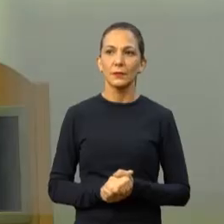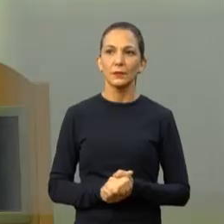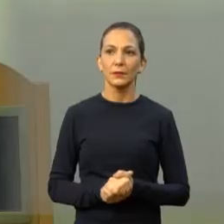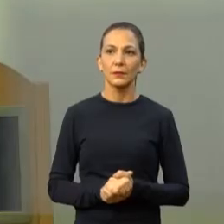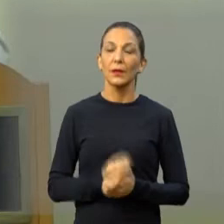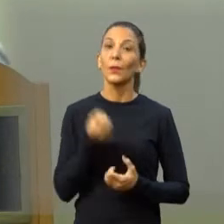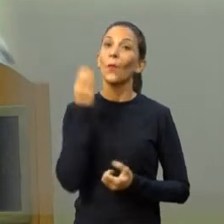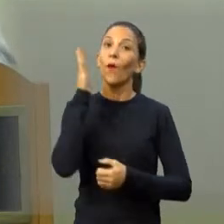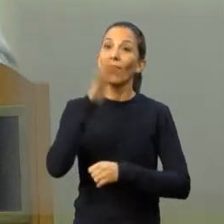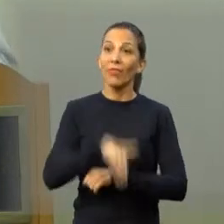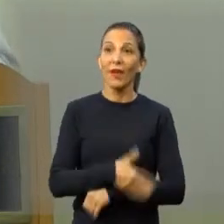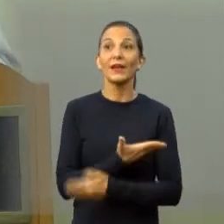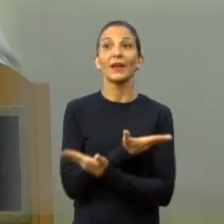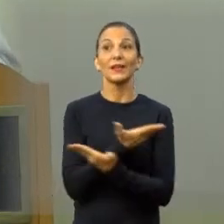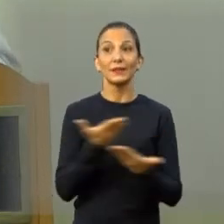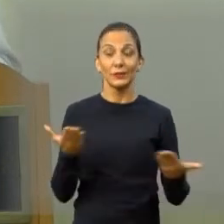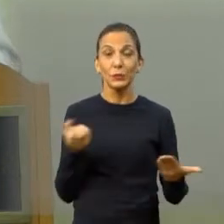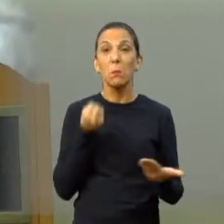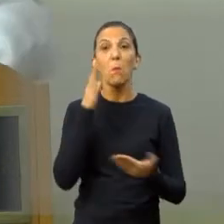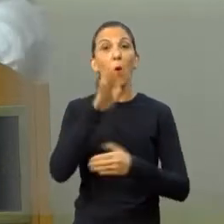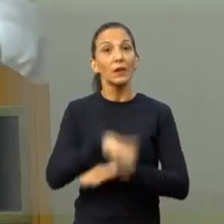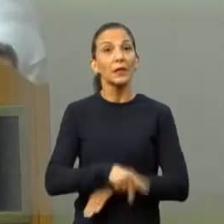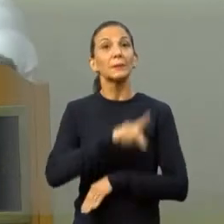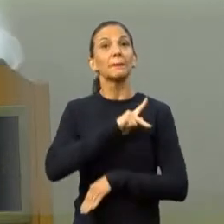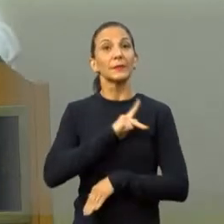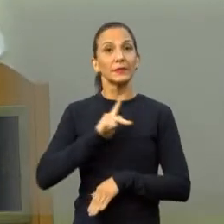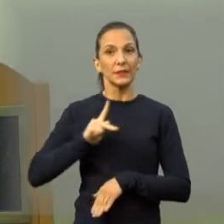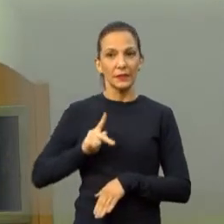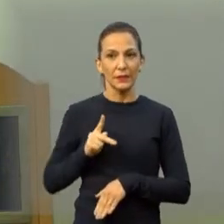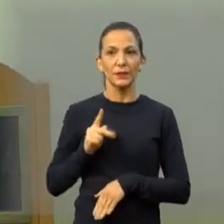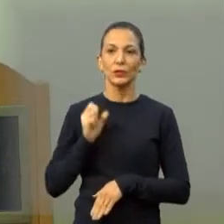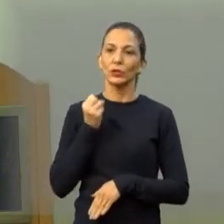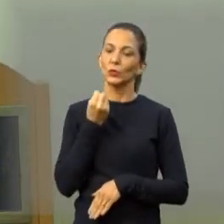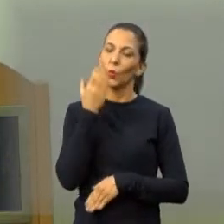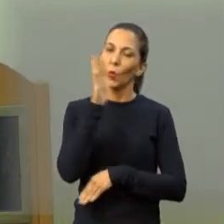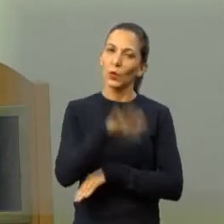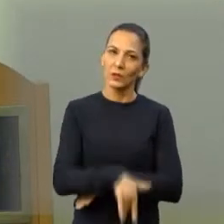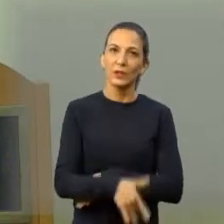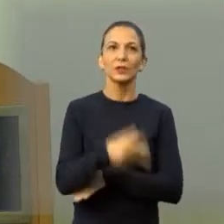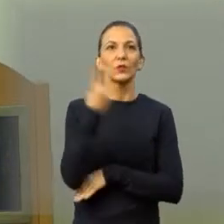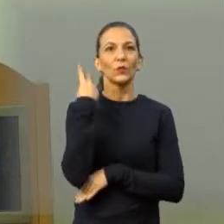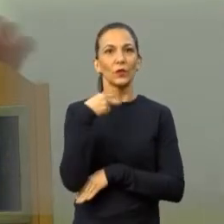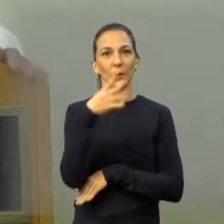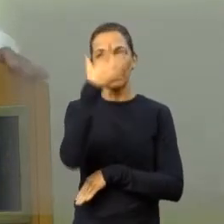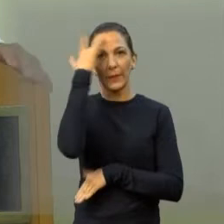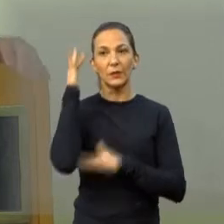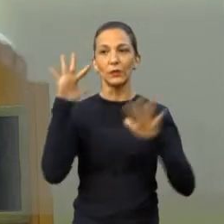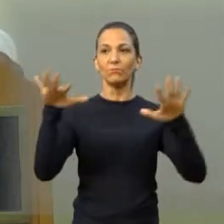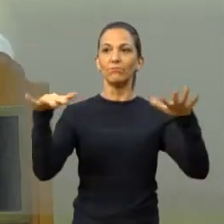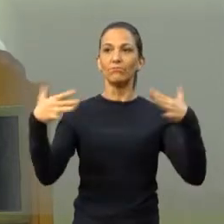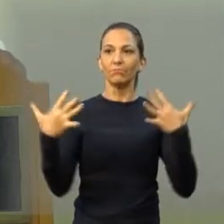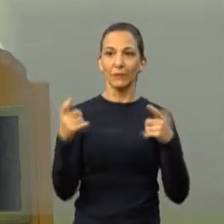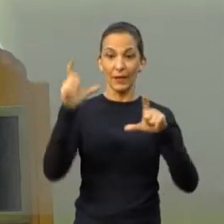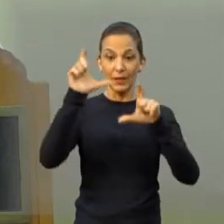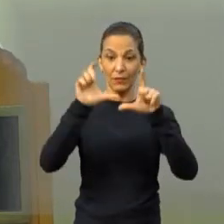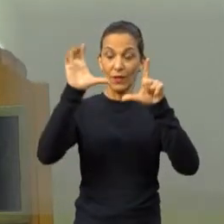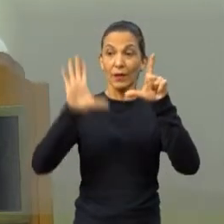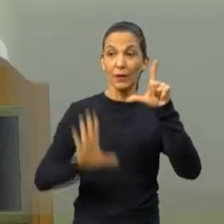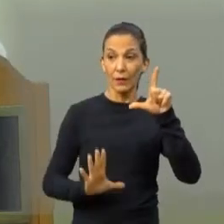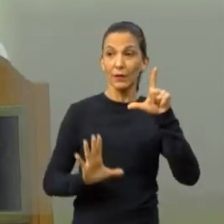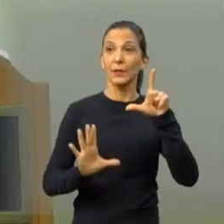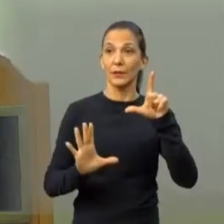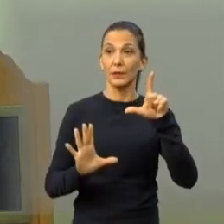muito boa tarde a todos boa tarde Presidente Boa tarde novos vereadores a todos que nos assistem através da TV